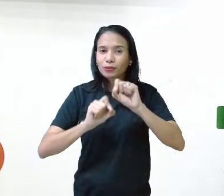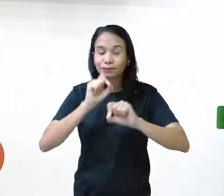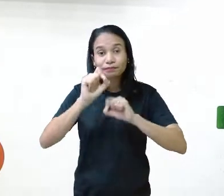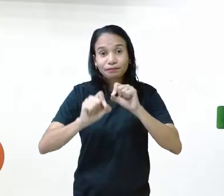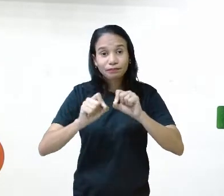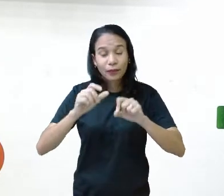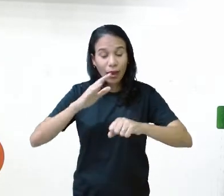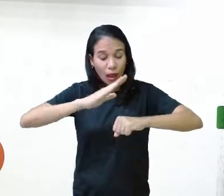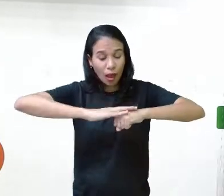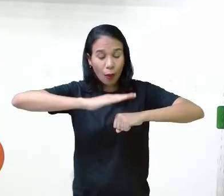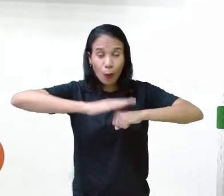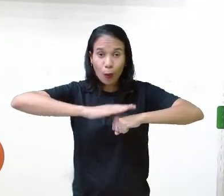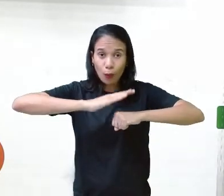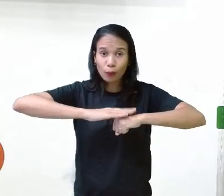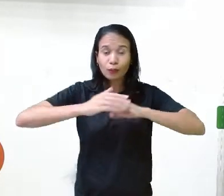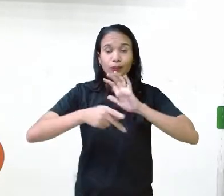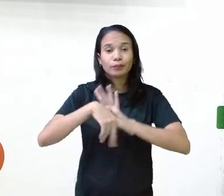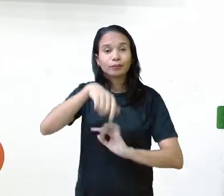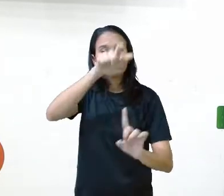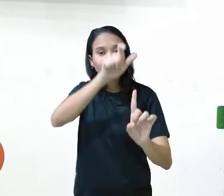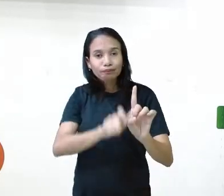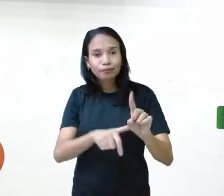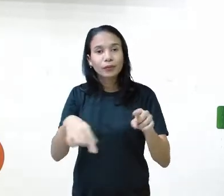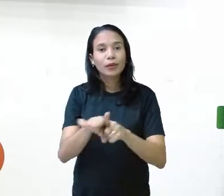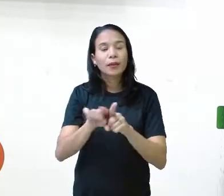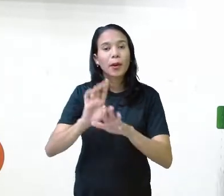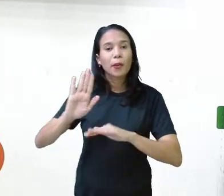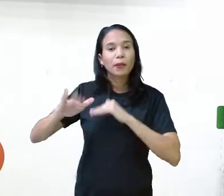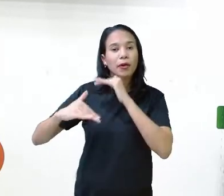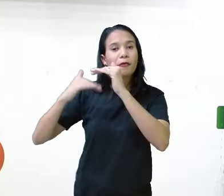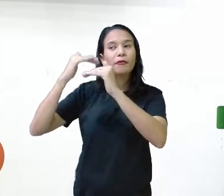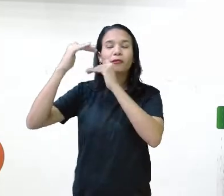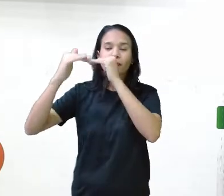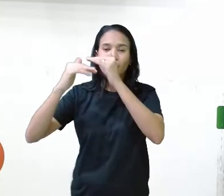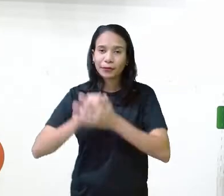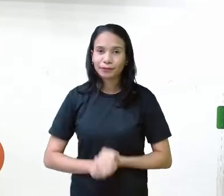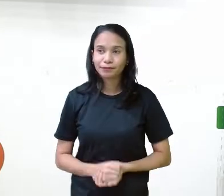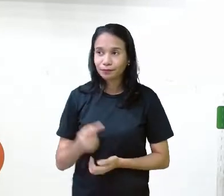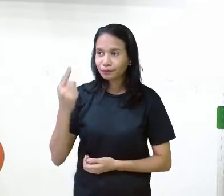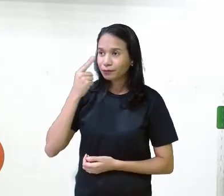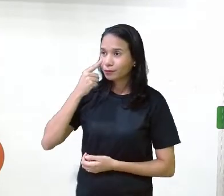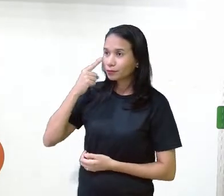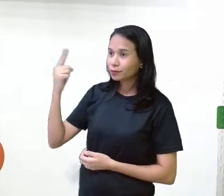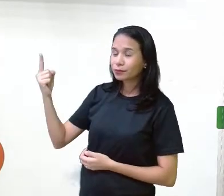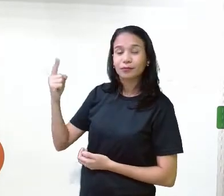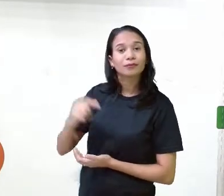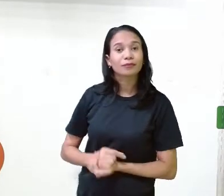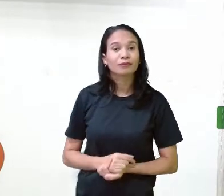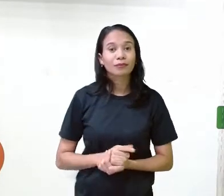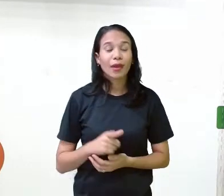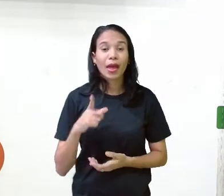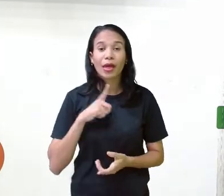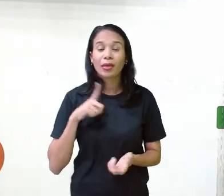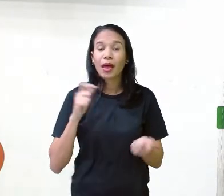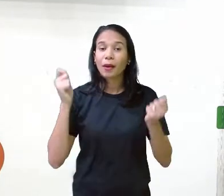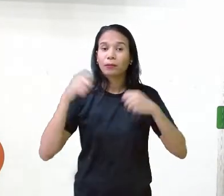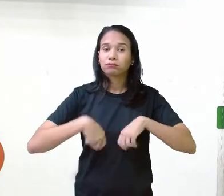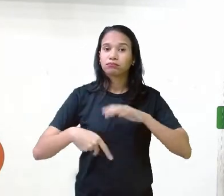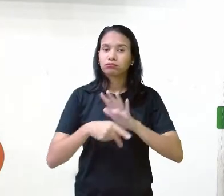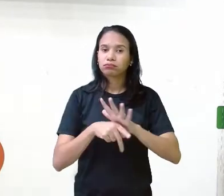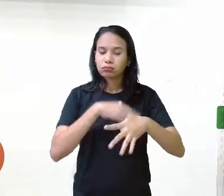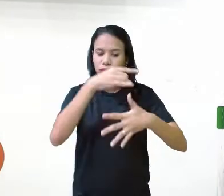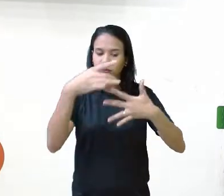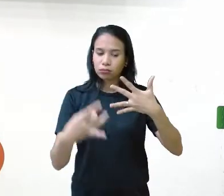a autonomia dele, o desenvolvimento. Vamos ver alguns desses possíveis